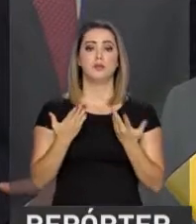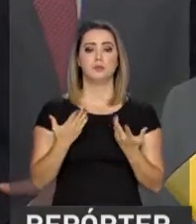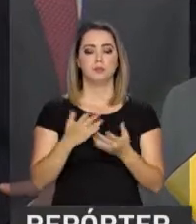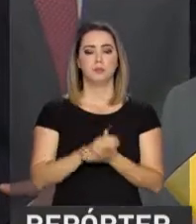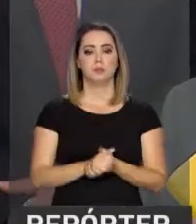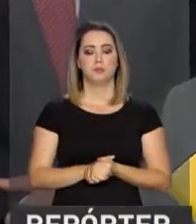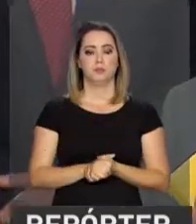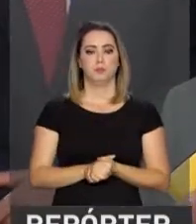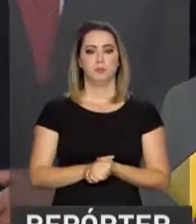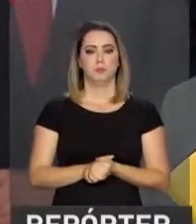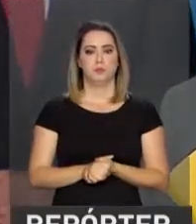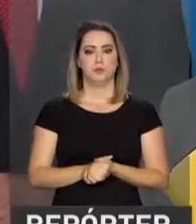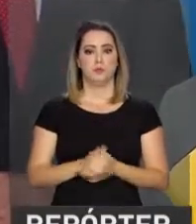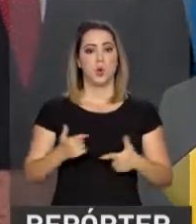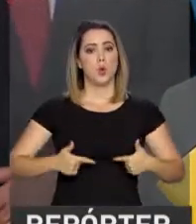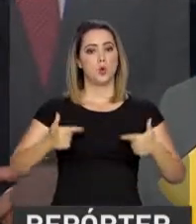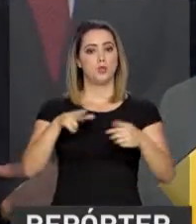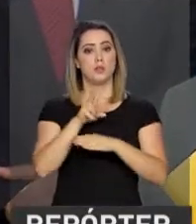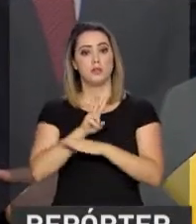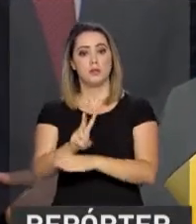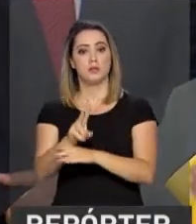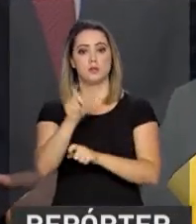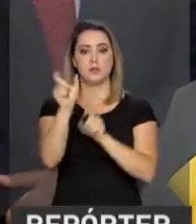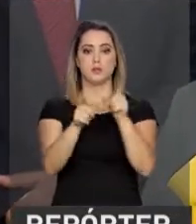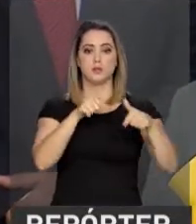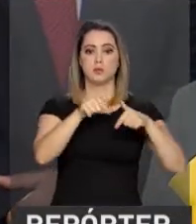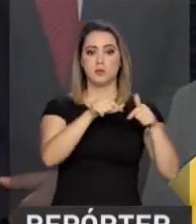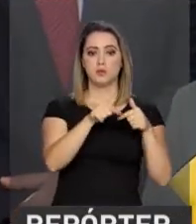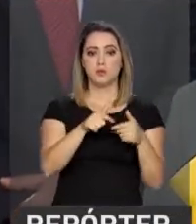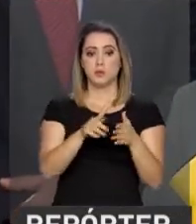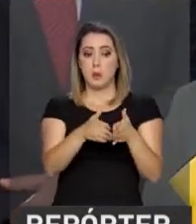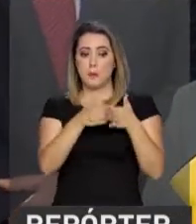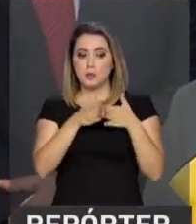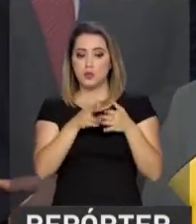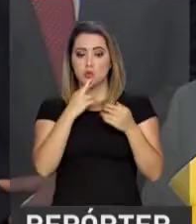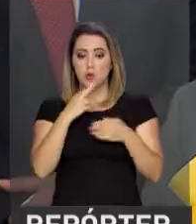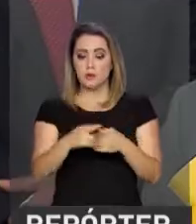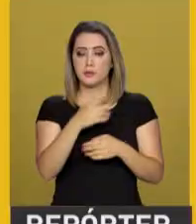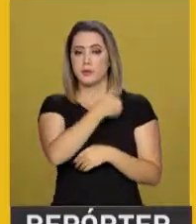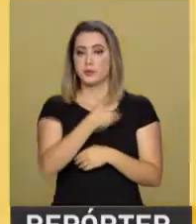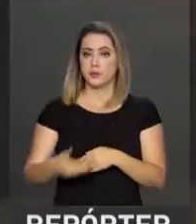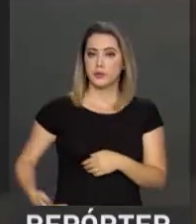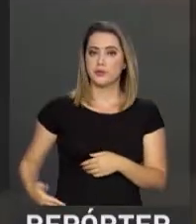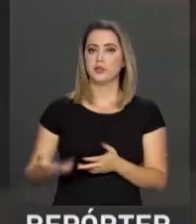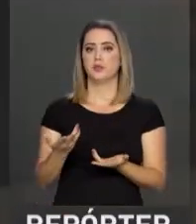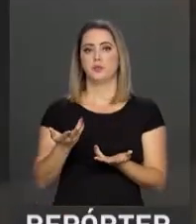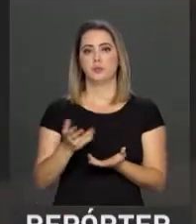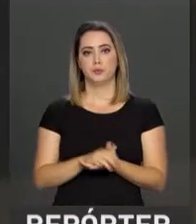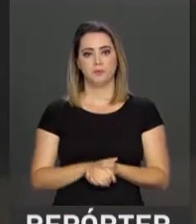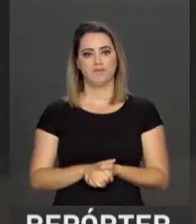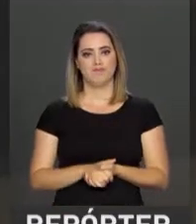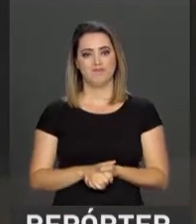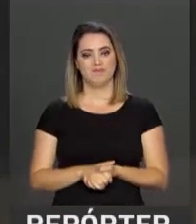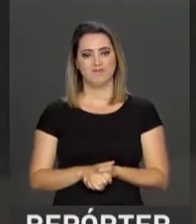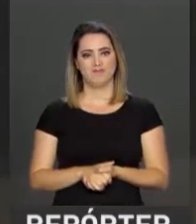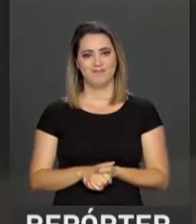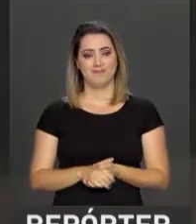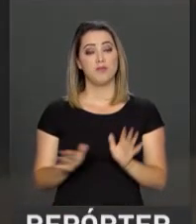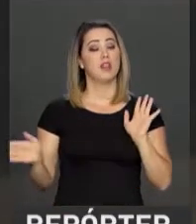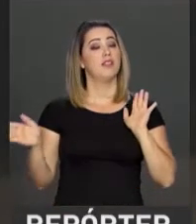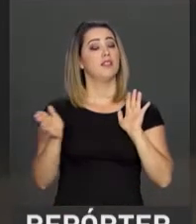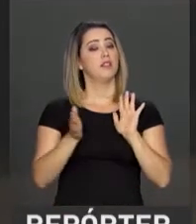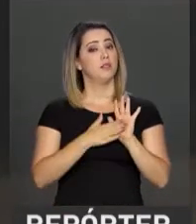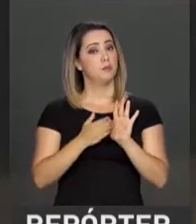Lutar, defender os trabalhadores e cobrar soluções do Estado é o nosso papel. Entre as propostas, a retomada